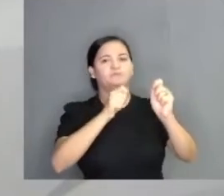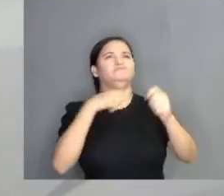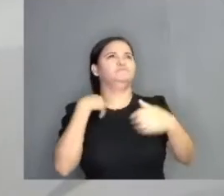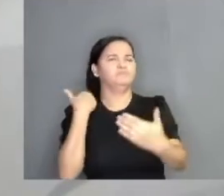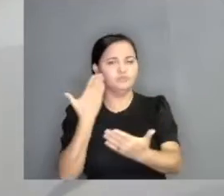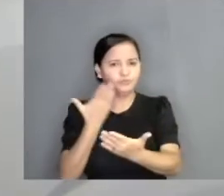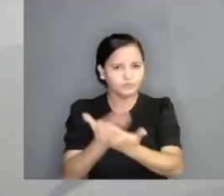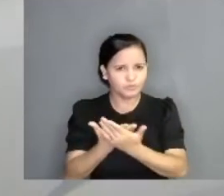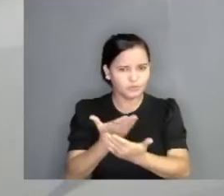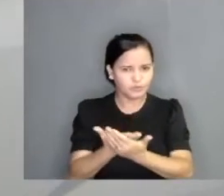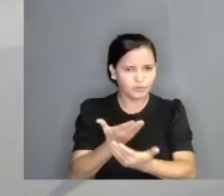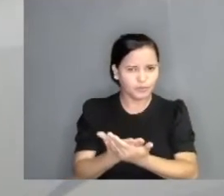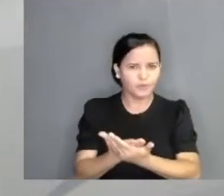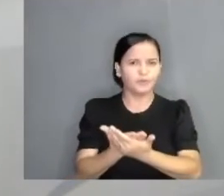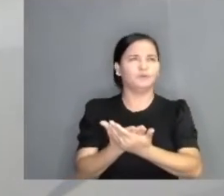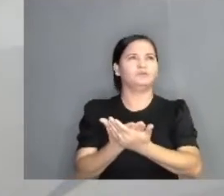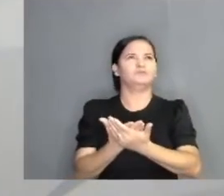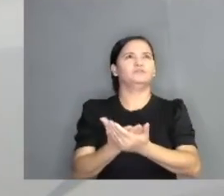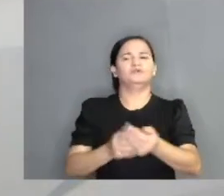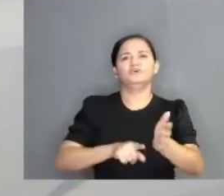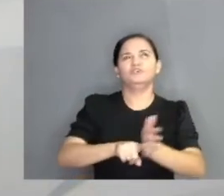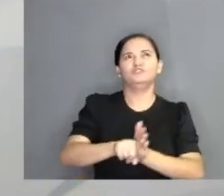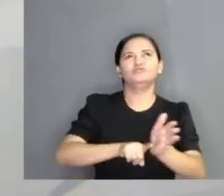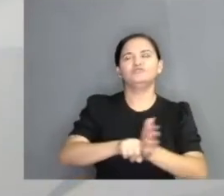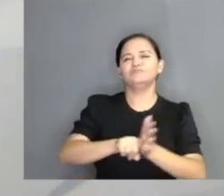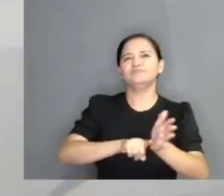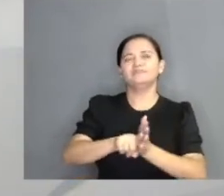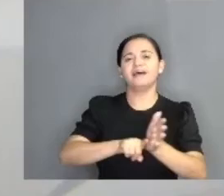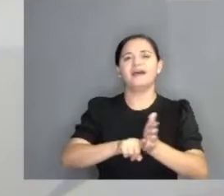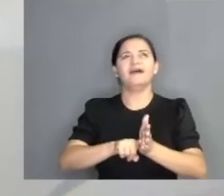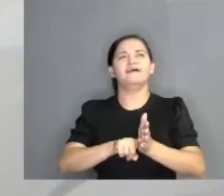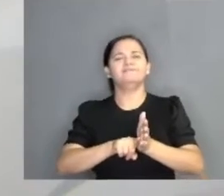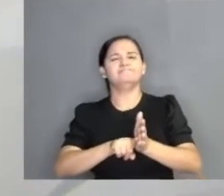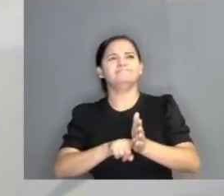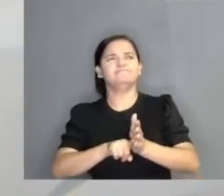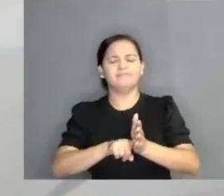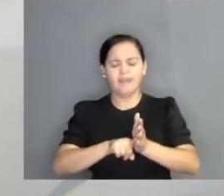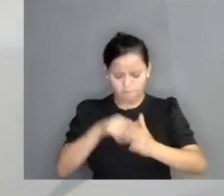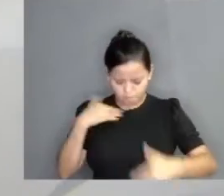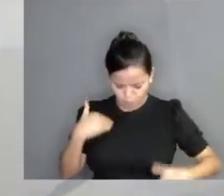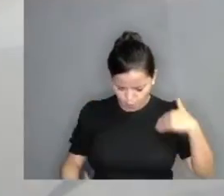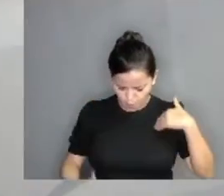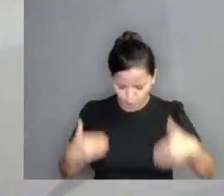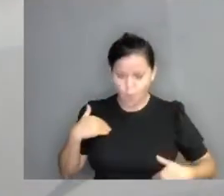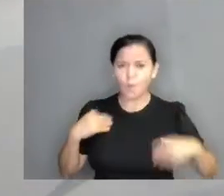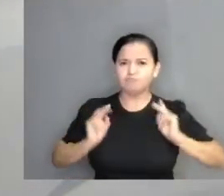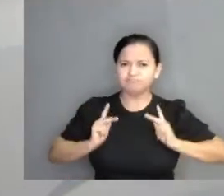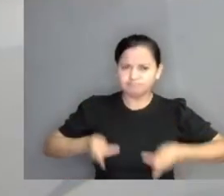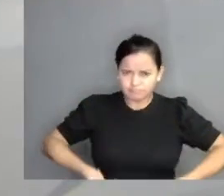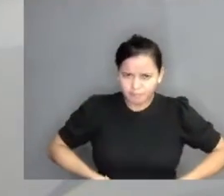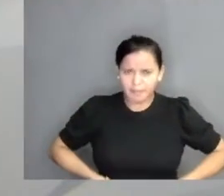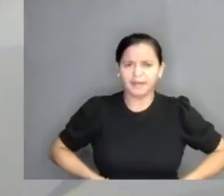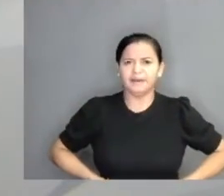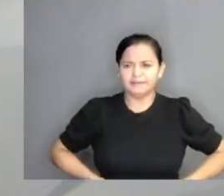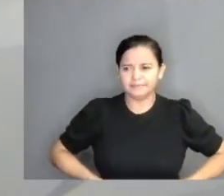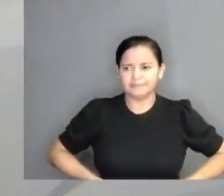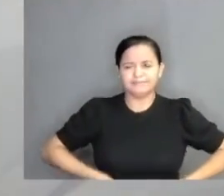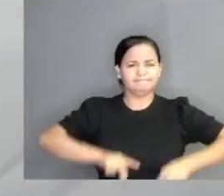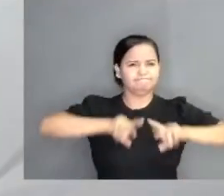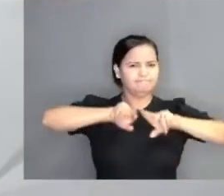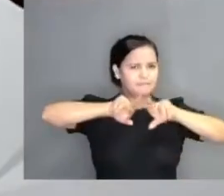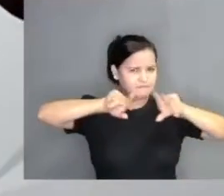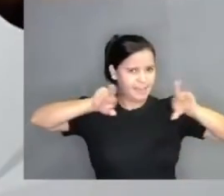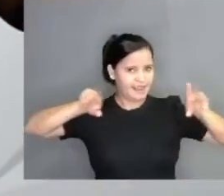estudioso. Ele estudava a anatomia do corpo humano. Então, veja bem, de várias